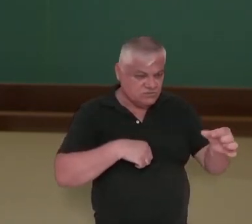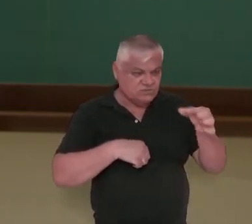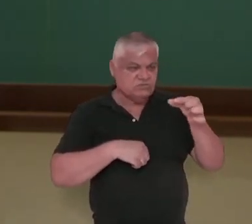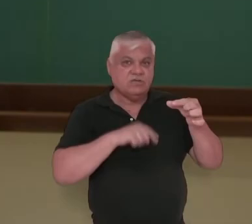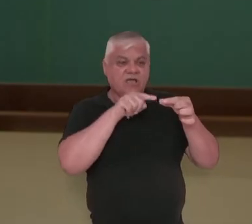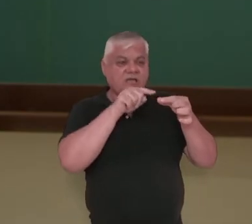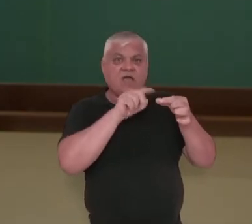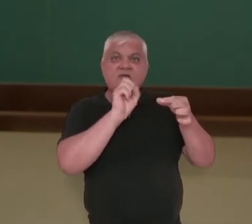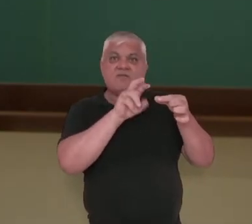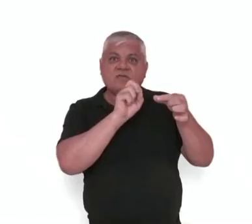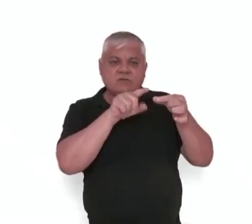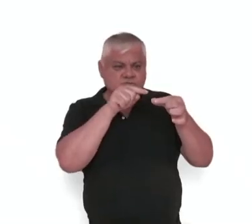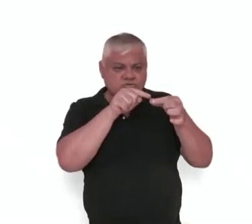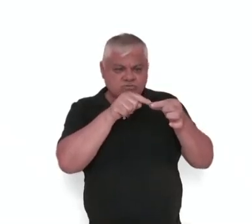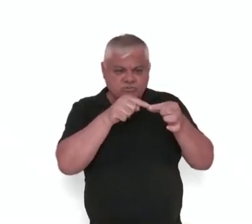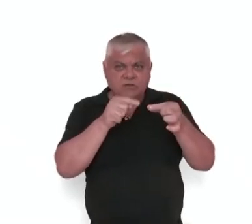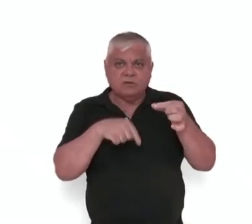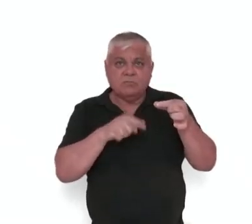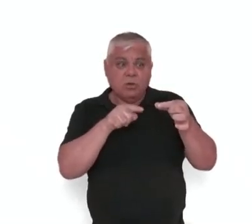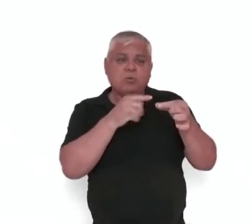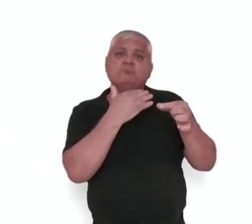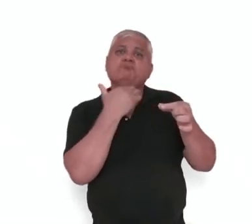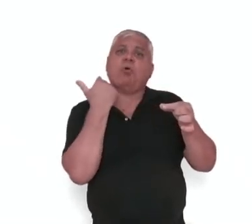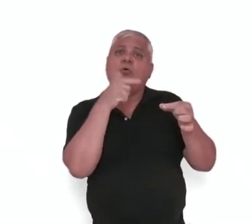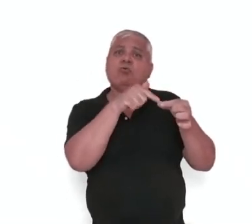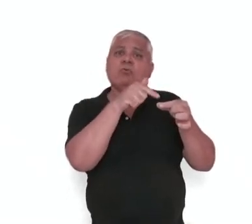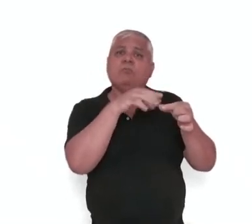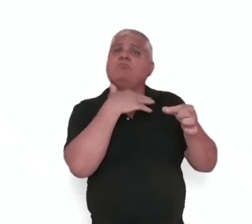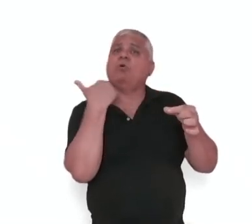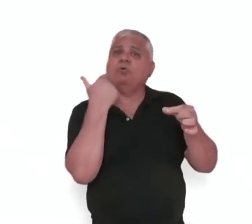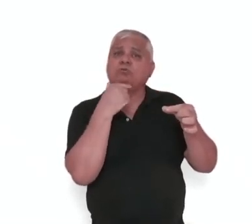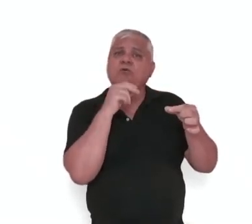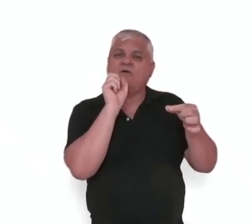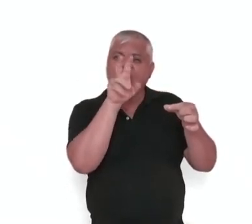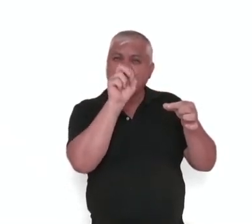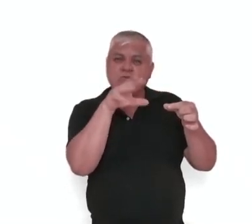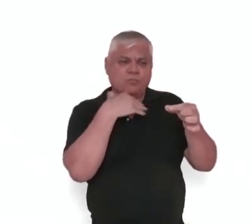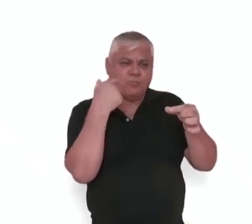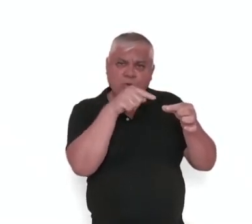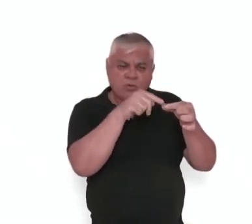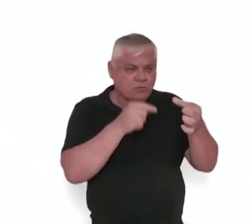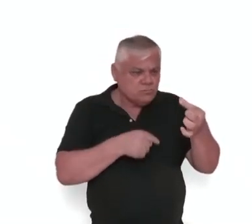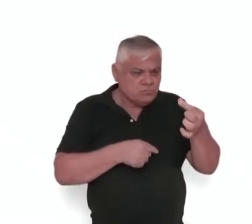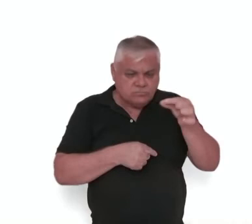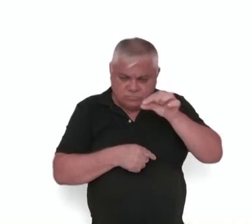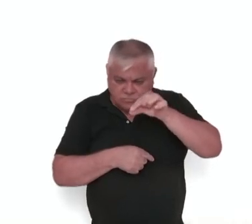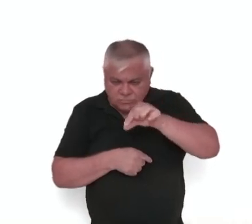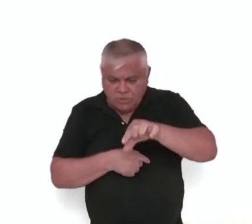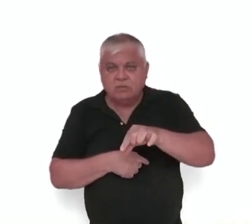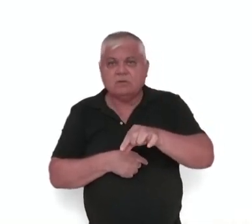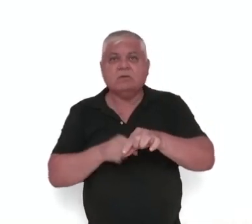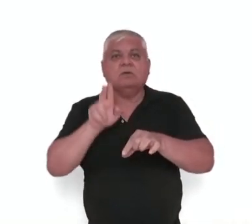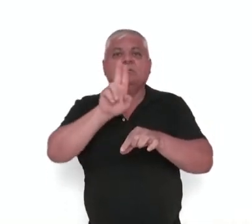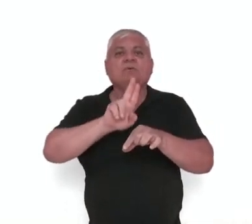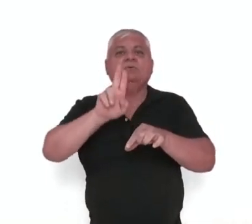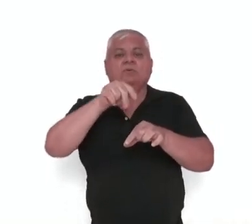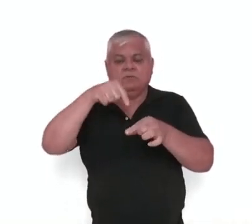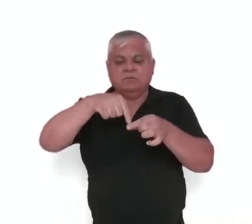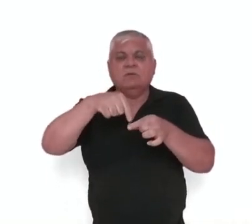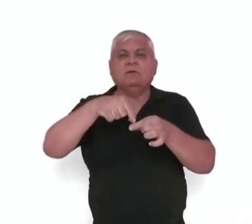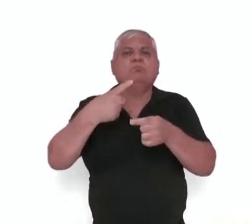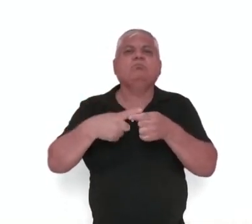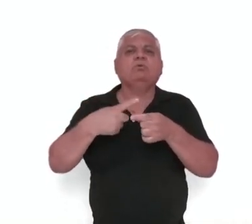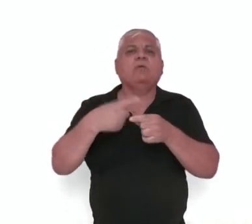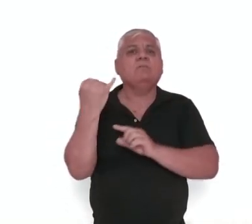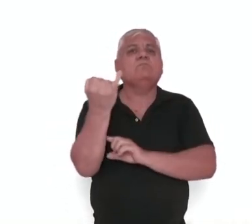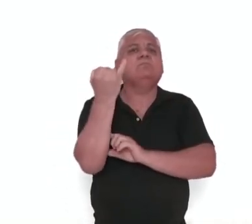mesmo. Podem estar ali inativos ou até mortos. Sabe por que é importante o uso destes